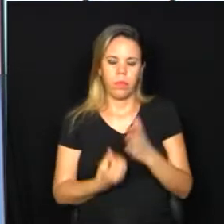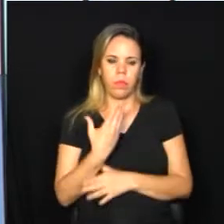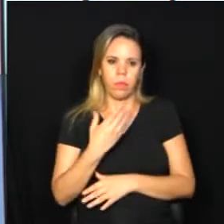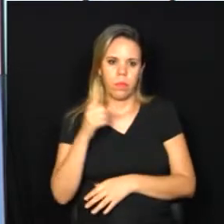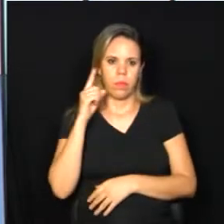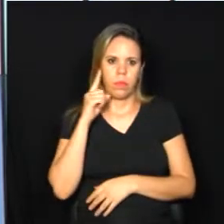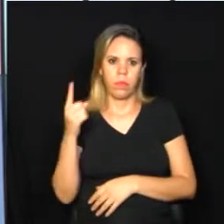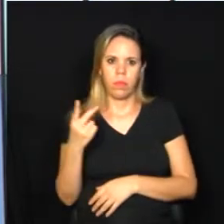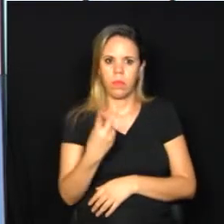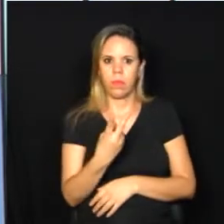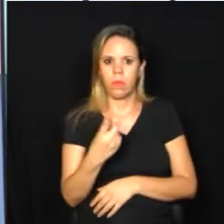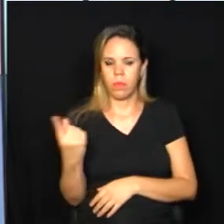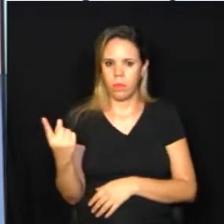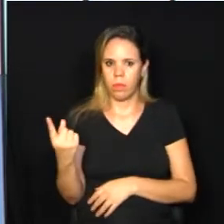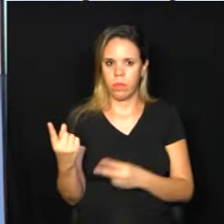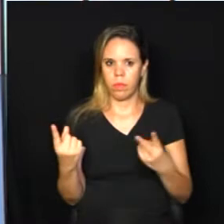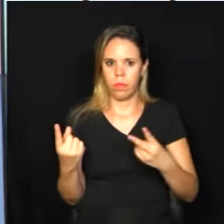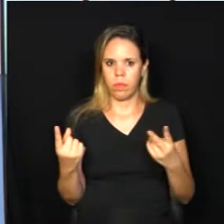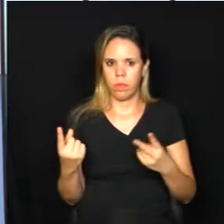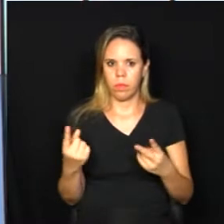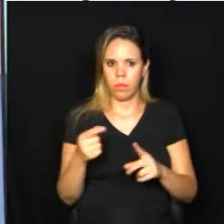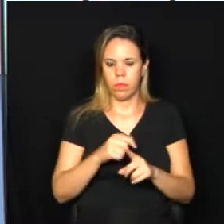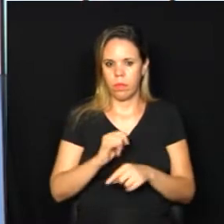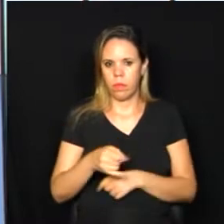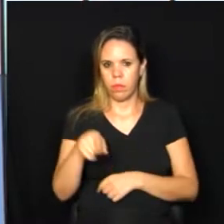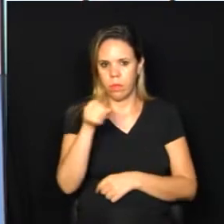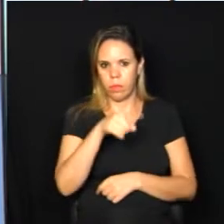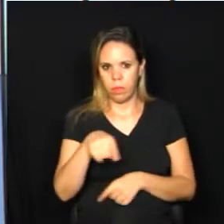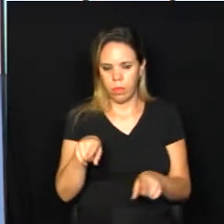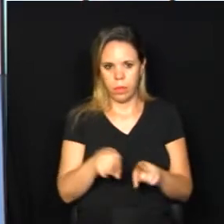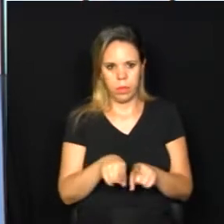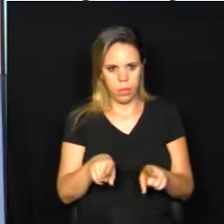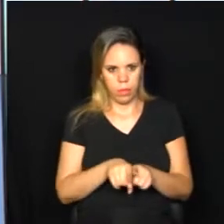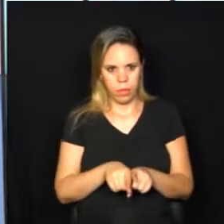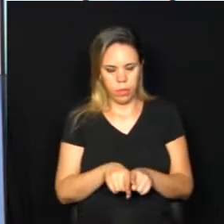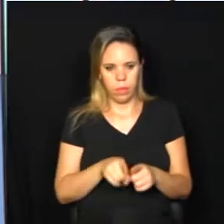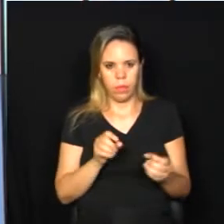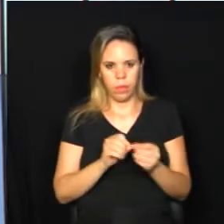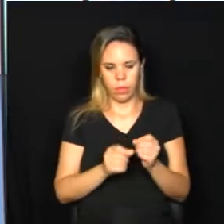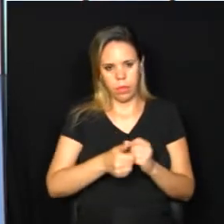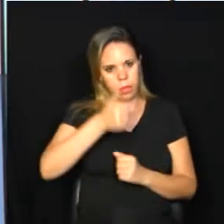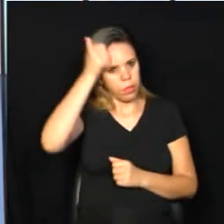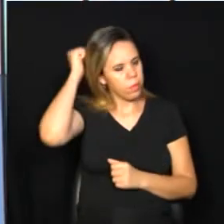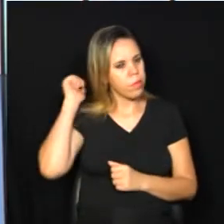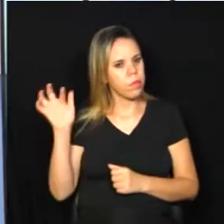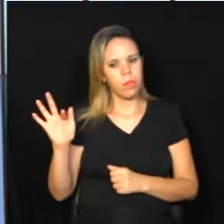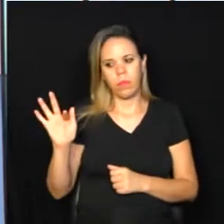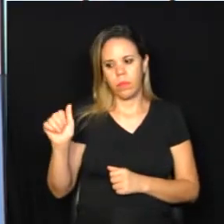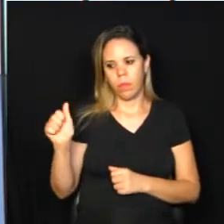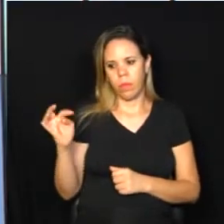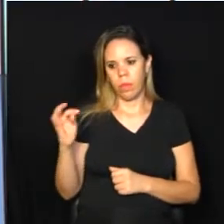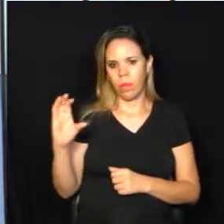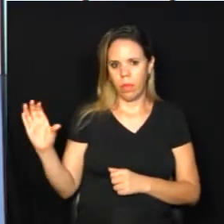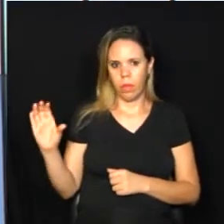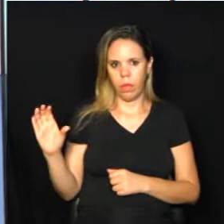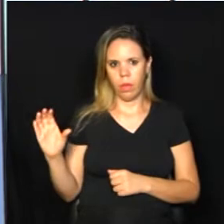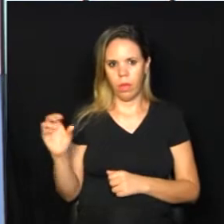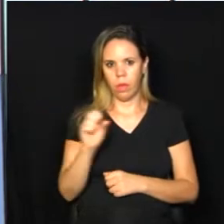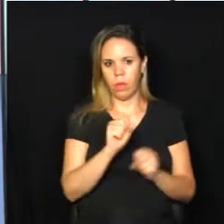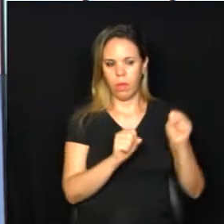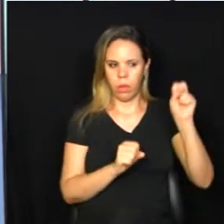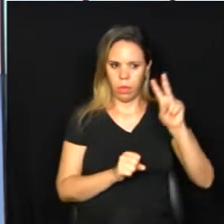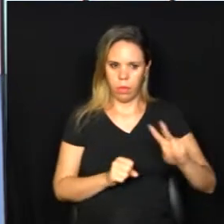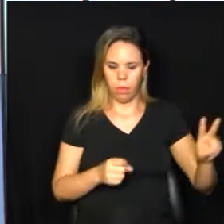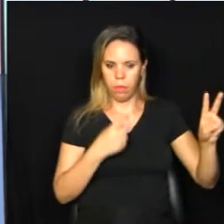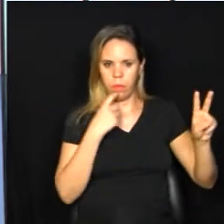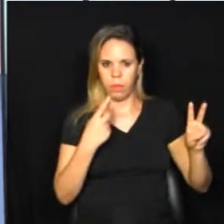nos dias 21 e 22 de janeiro. Você que também prestou o vestibular da FATEC, nós temos FATEC em Sumaré,